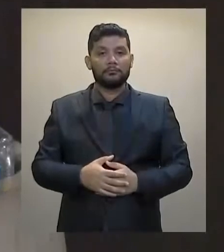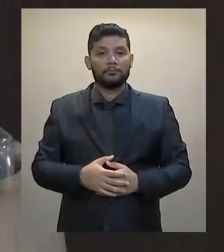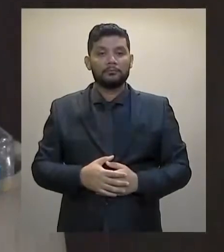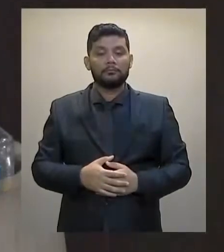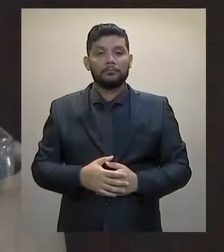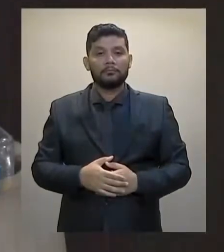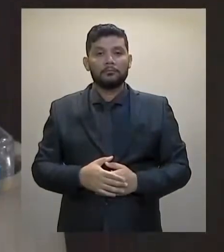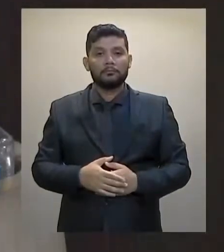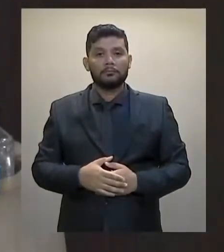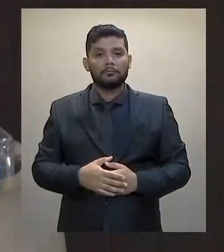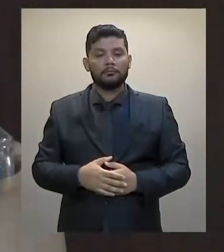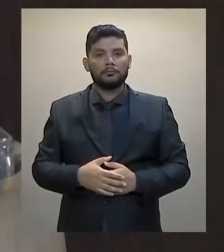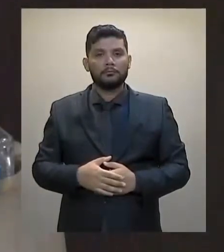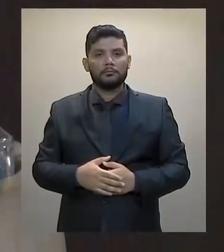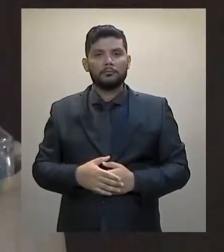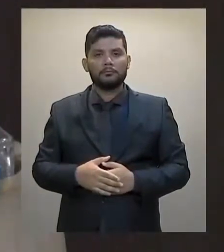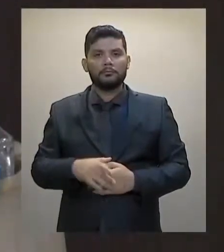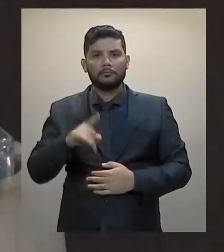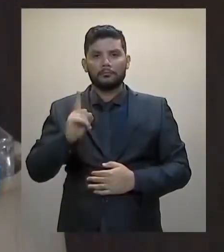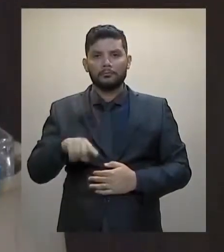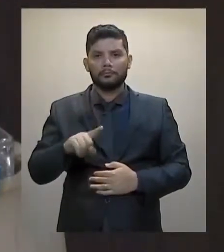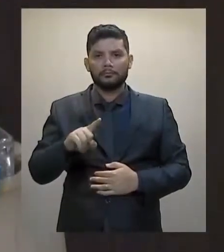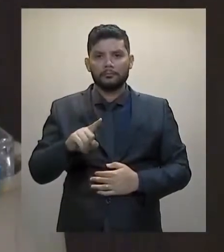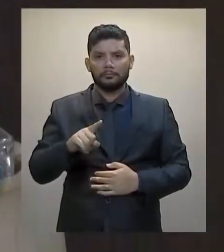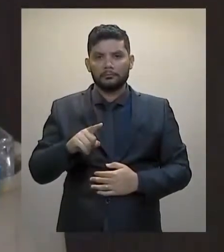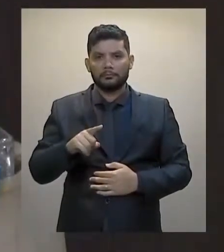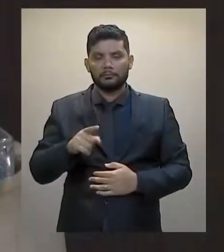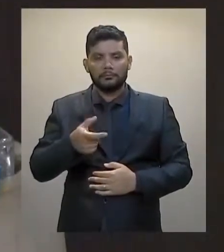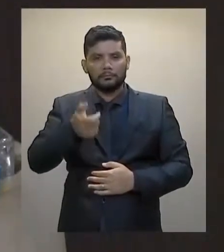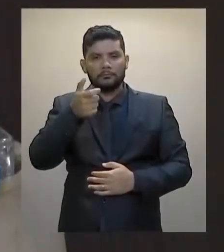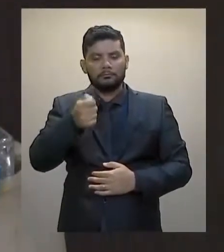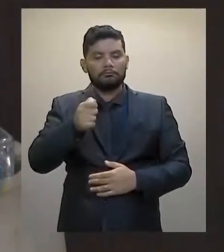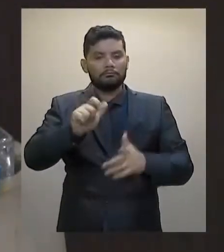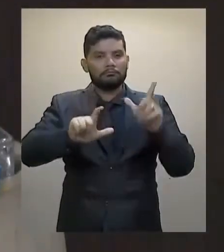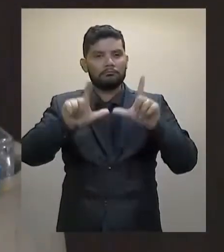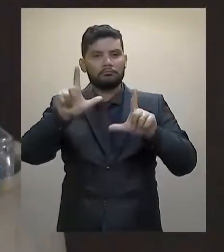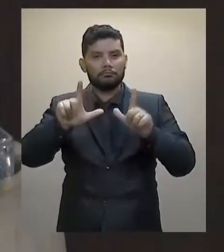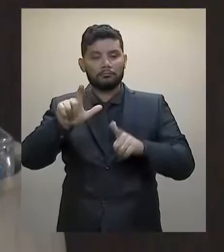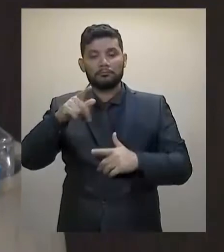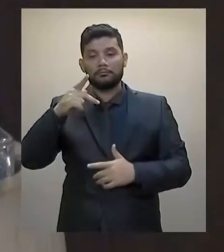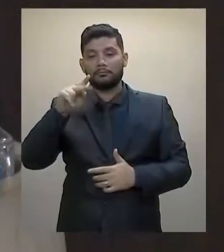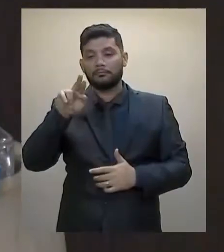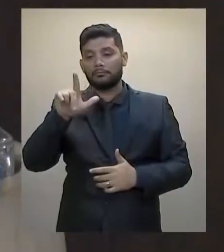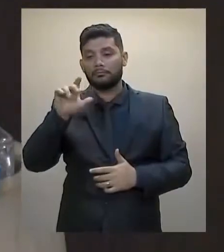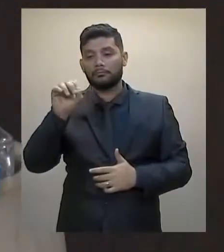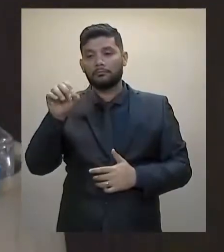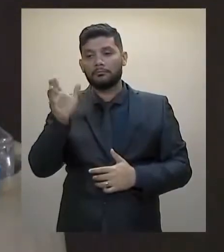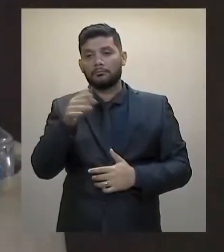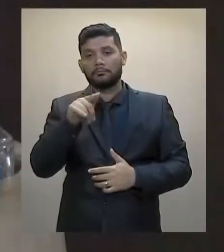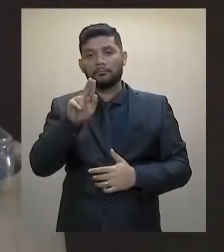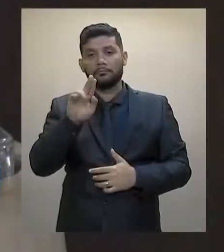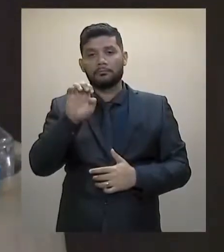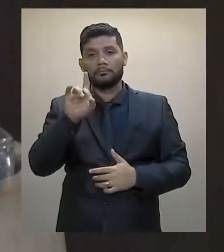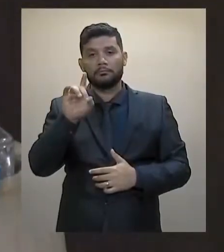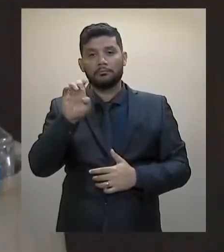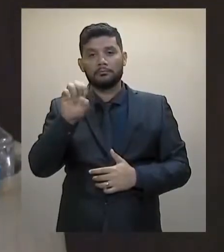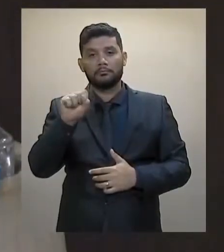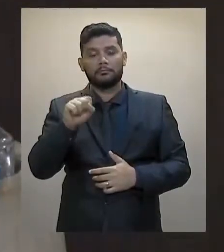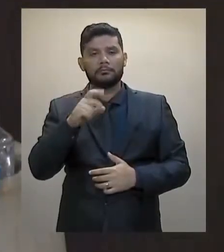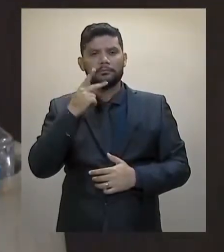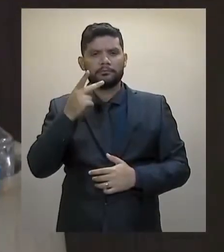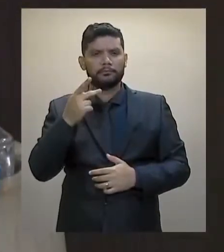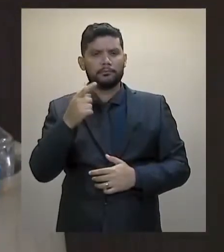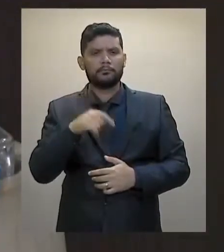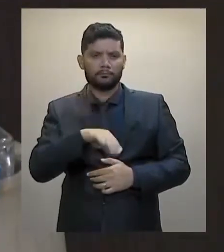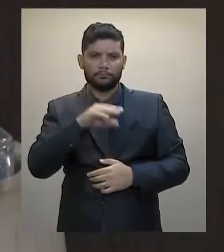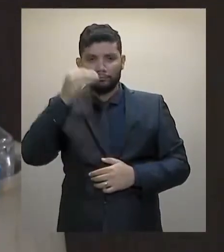um assinte ligar a TV e ver o Paulo Guedes jogando a sociedade contra o servidor e a servidora